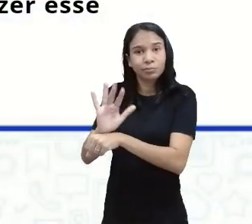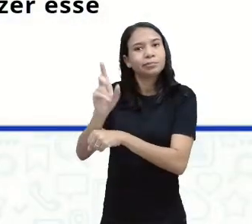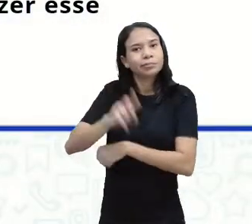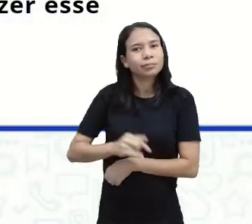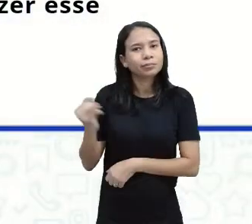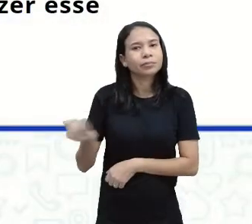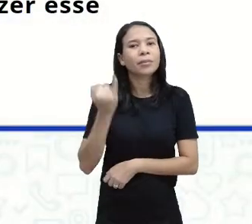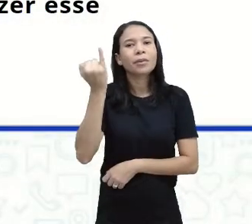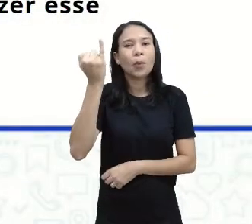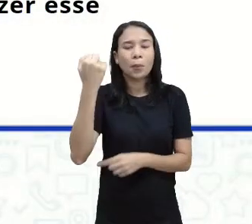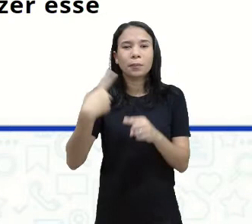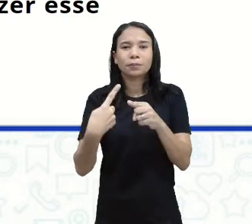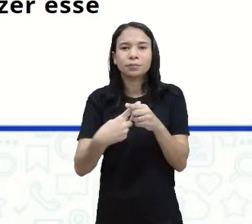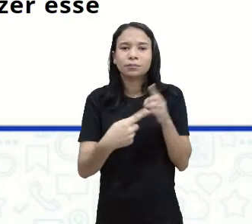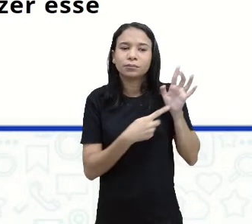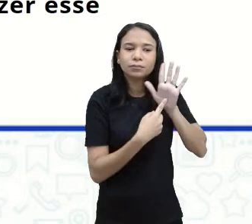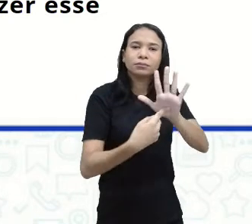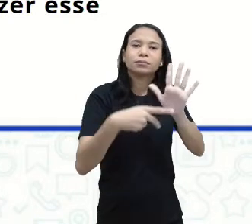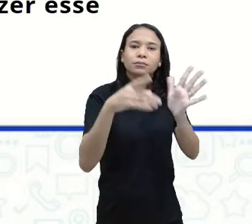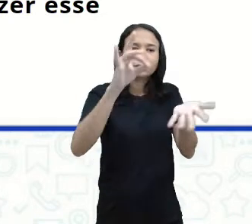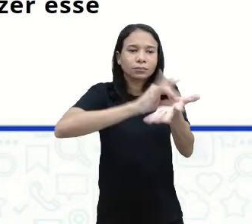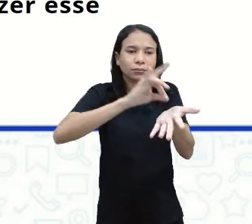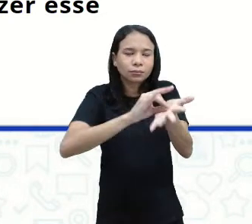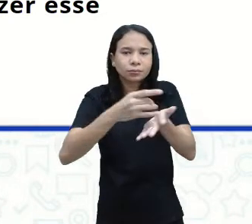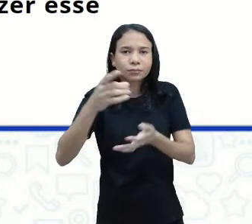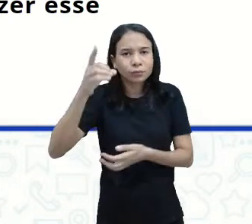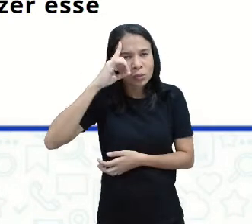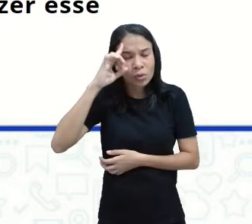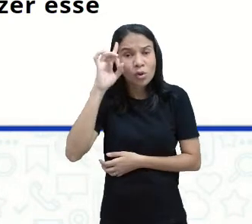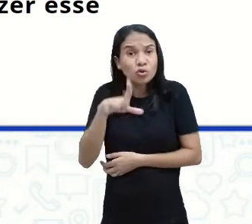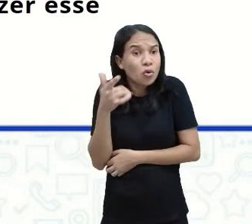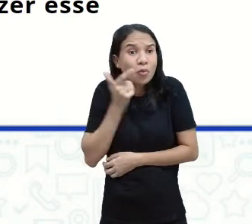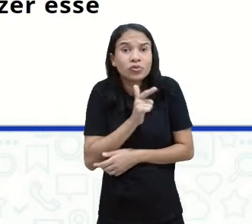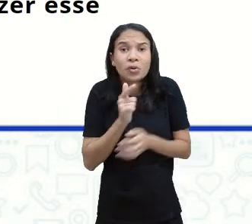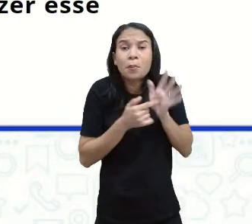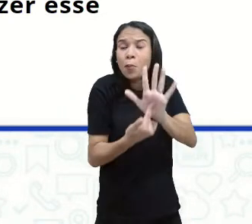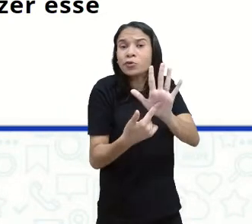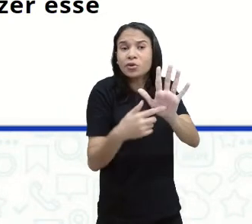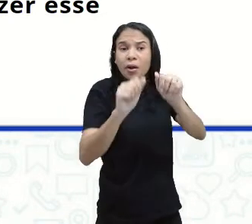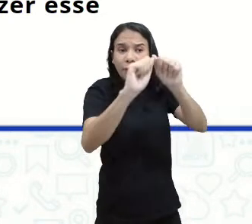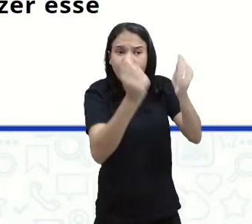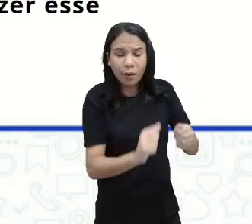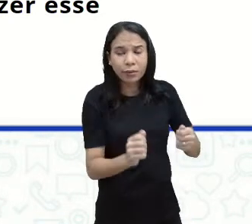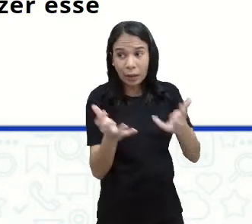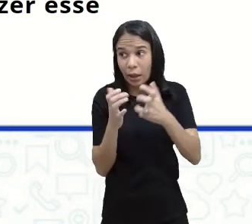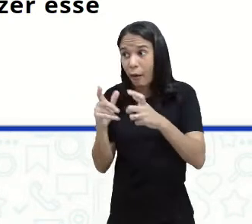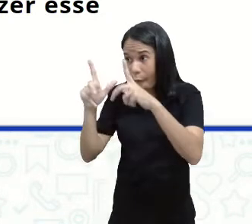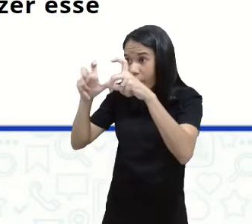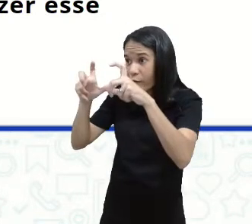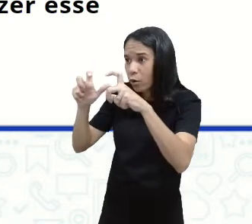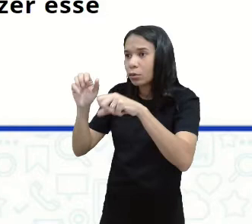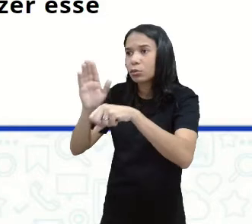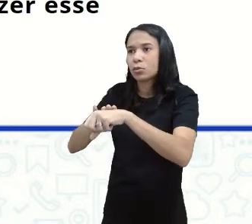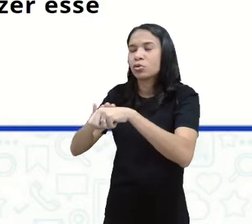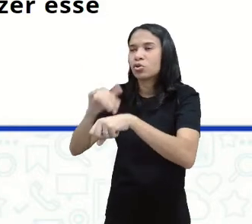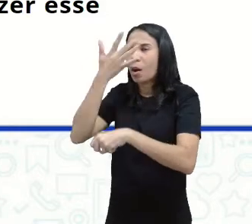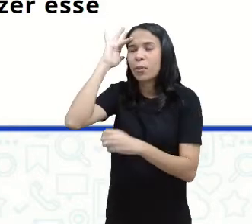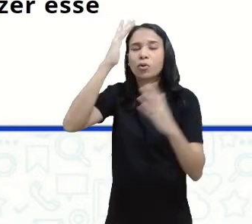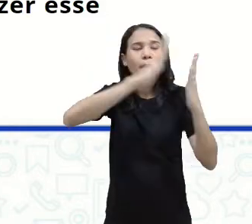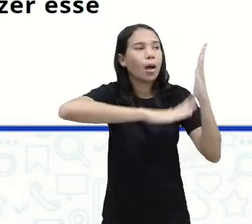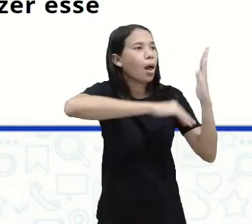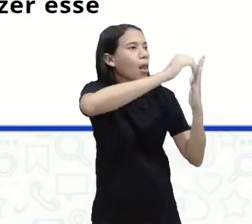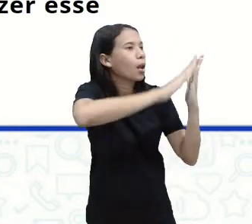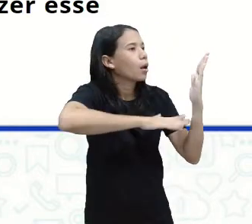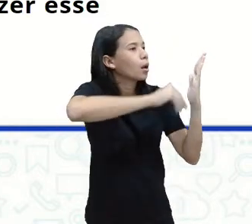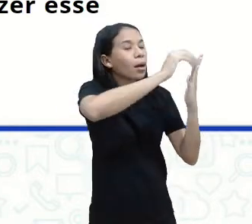era ela que registrava a realidade. Só tinha esse jeito, né? Se você queria fazer um retrato seu, você tinha que contratar um artista para